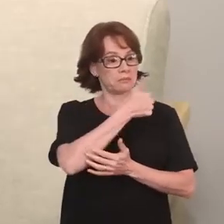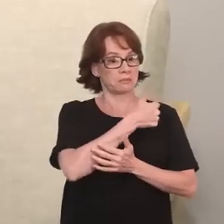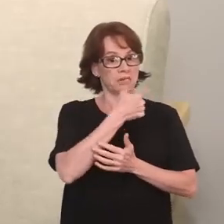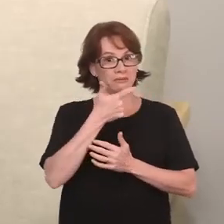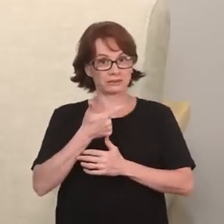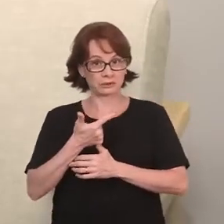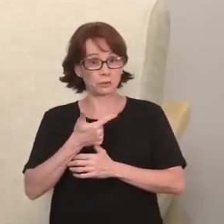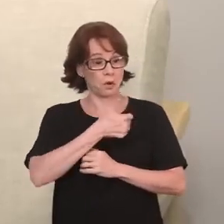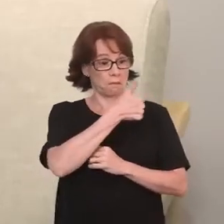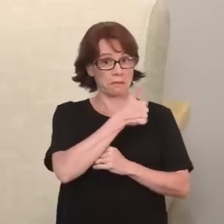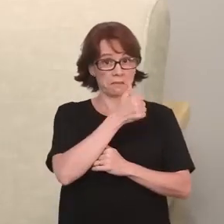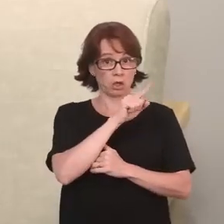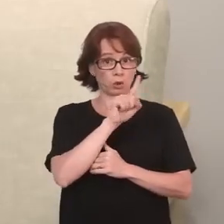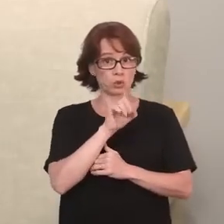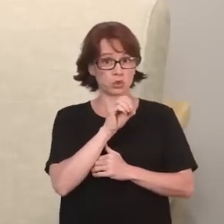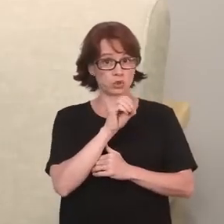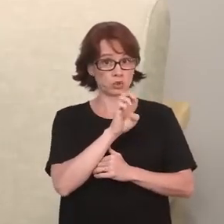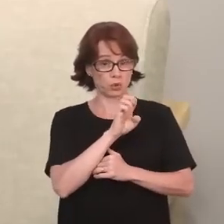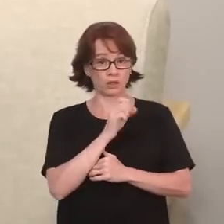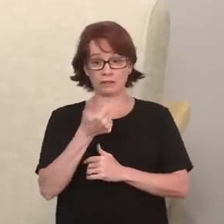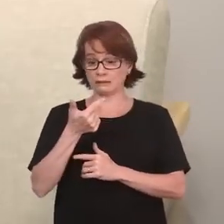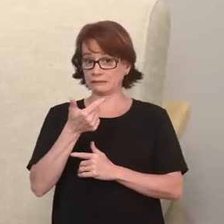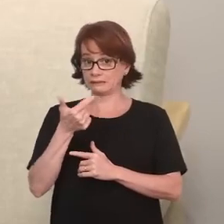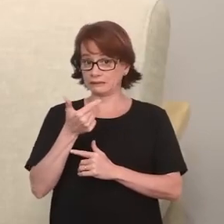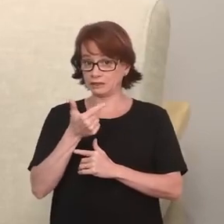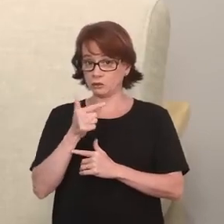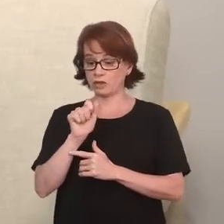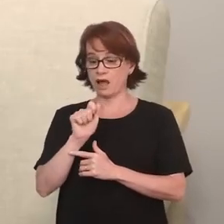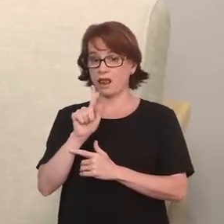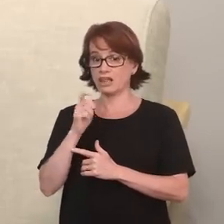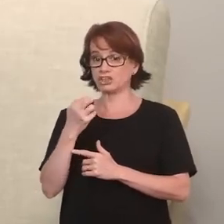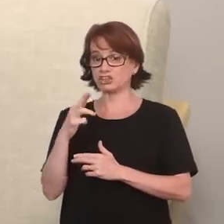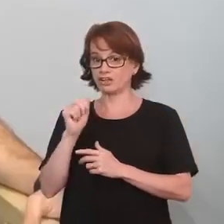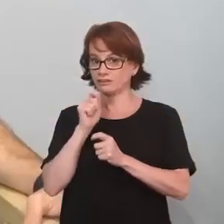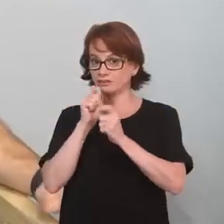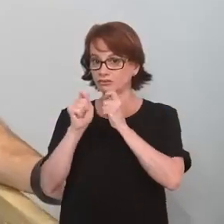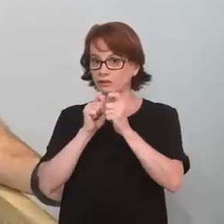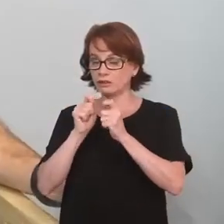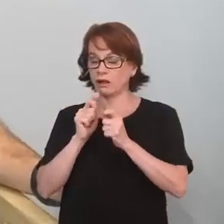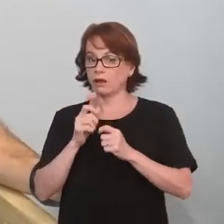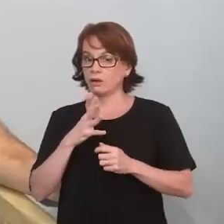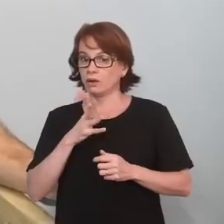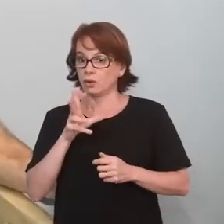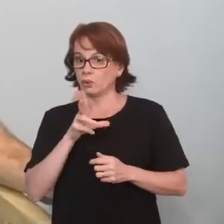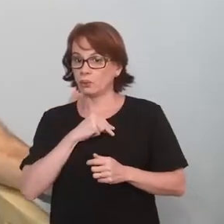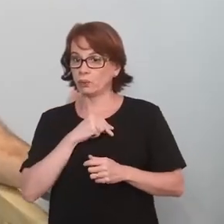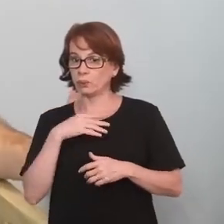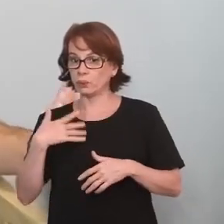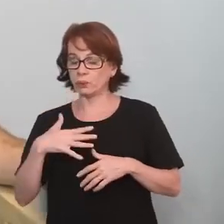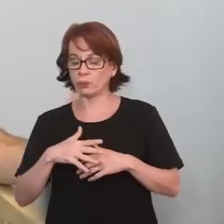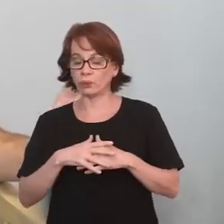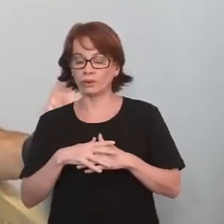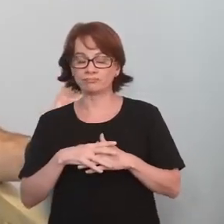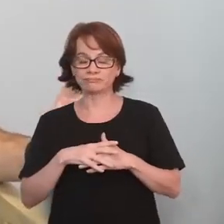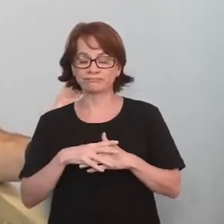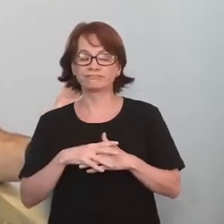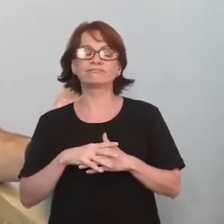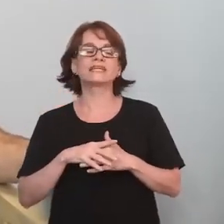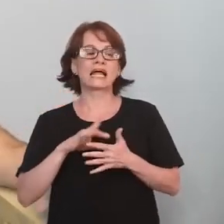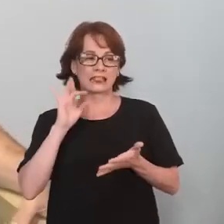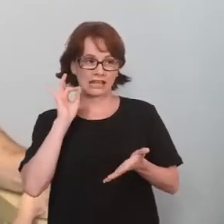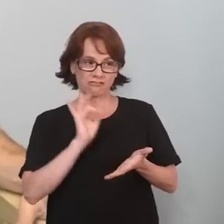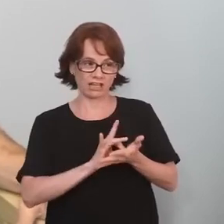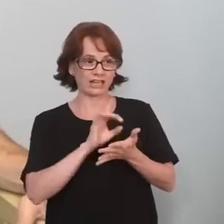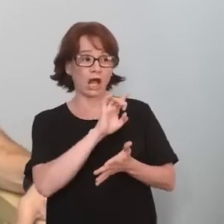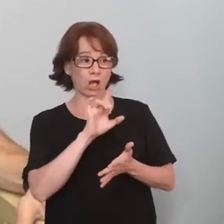Alexandre Garcia. Menino, você não quer pouca coisa não, né? A Zoe não seria a primeira, só foi porque você declinou do